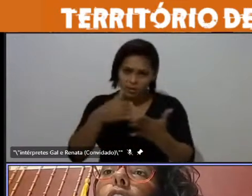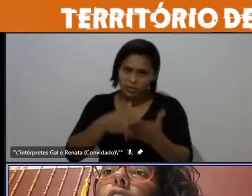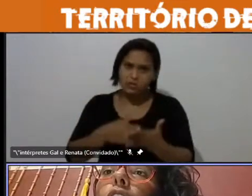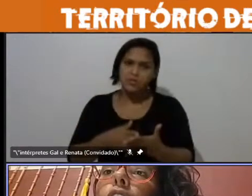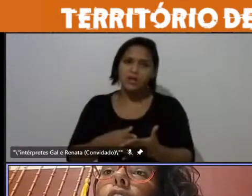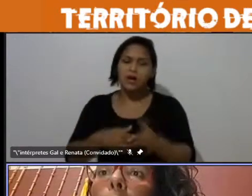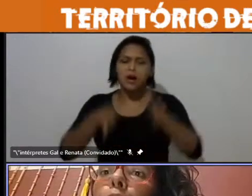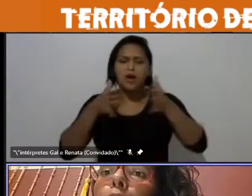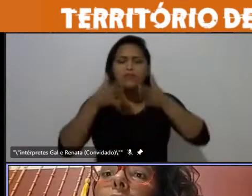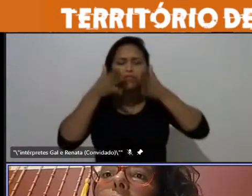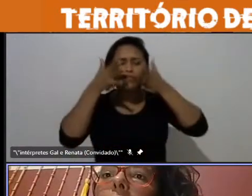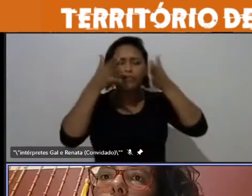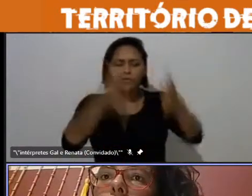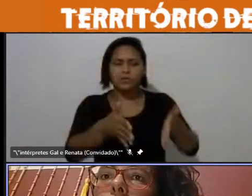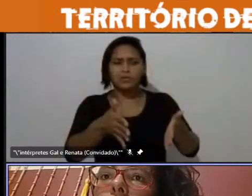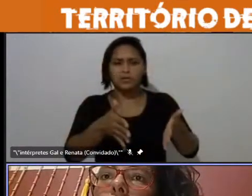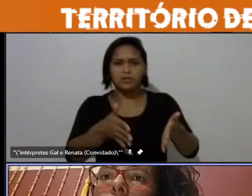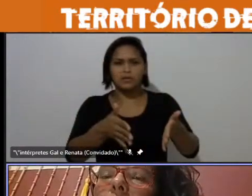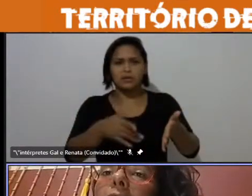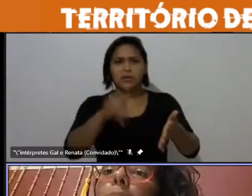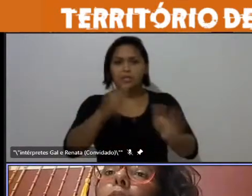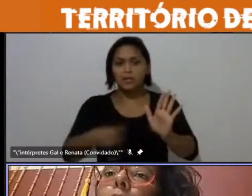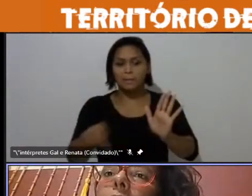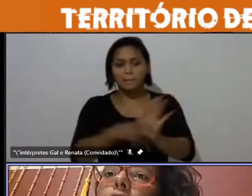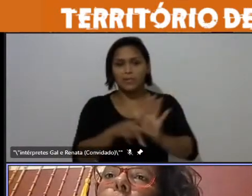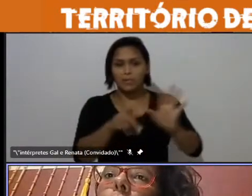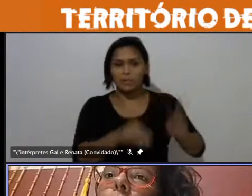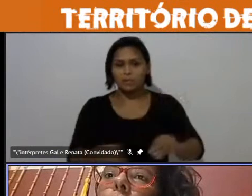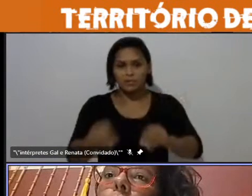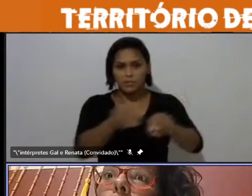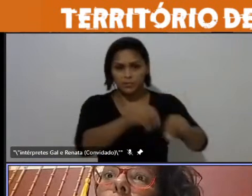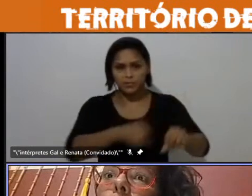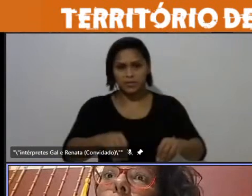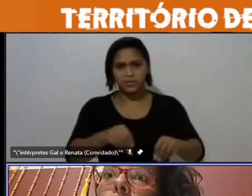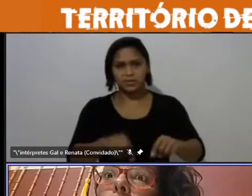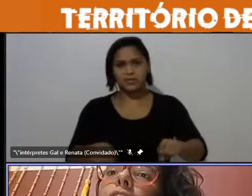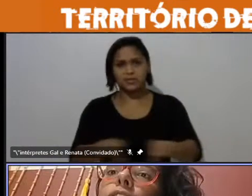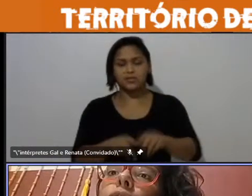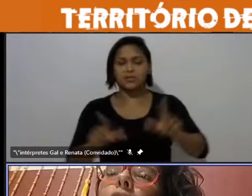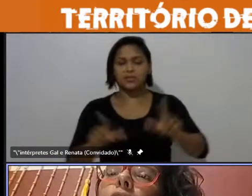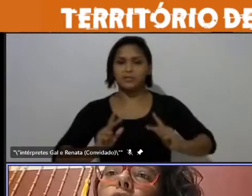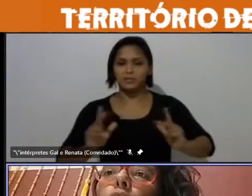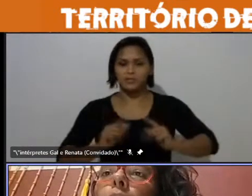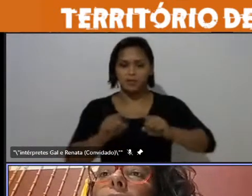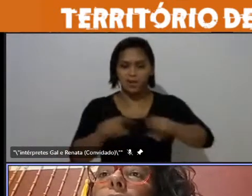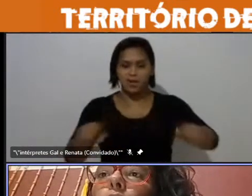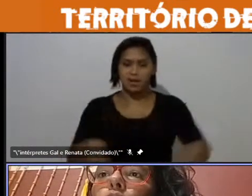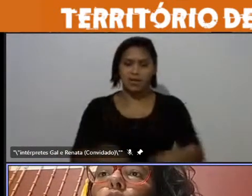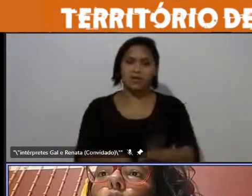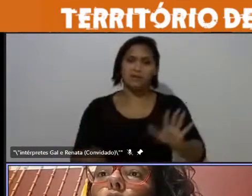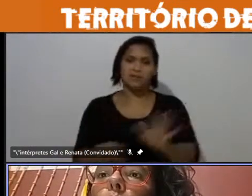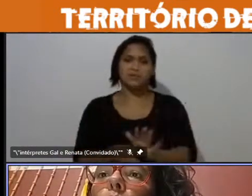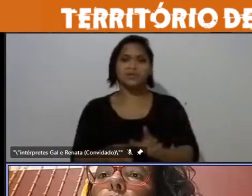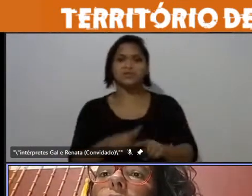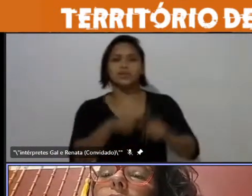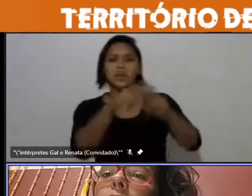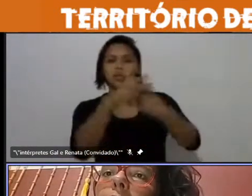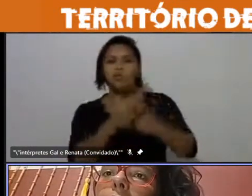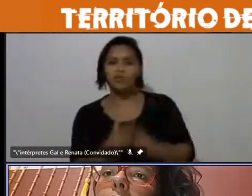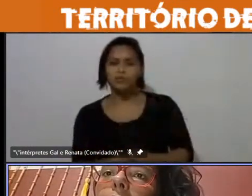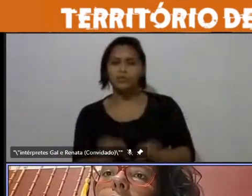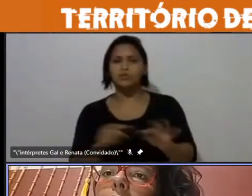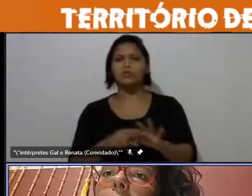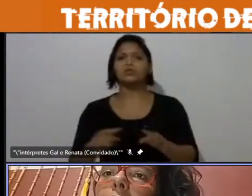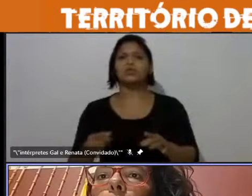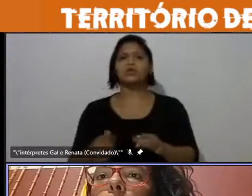bastante focada na propriedade e na propriedade privada. Por isso que instrumentos como